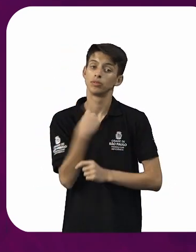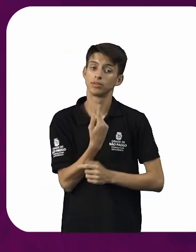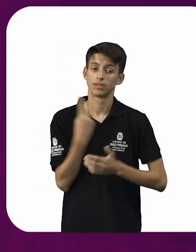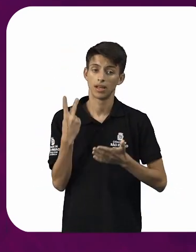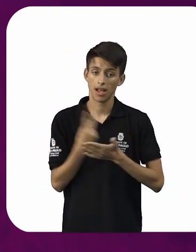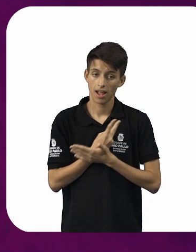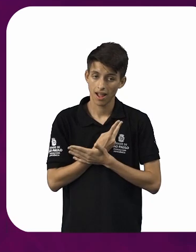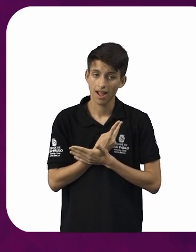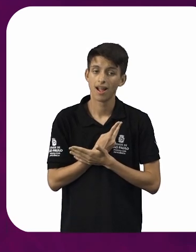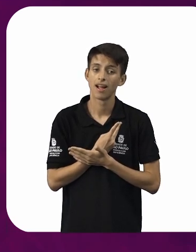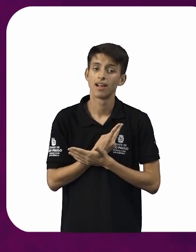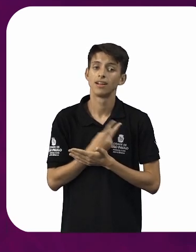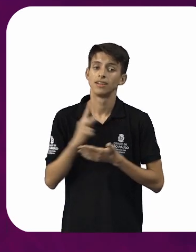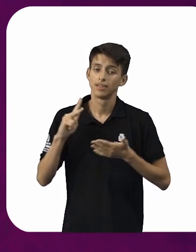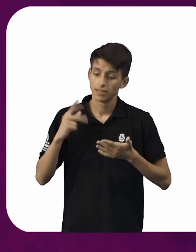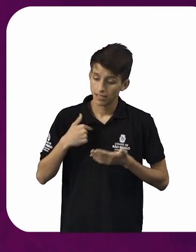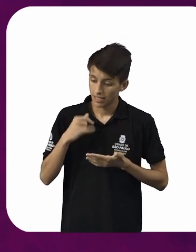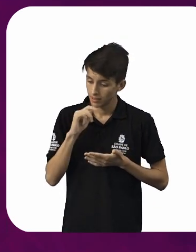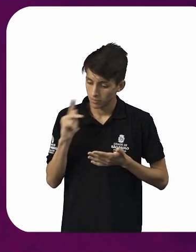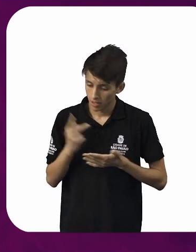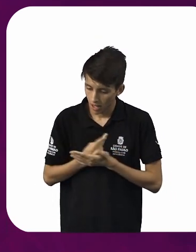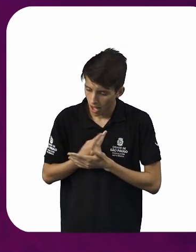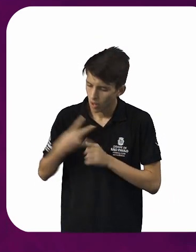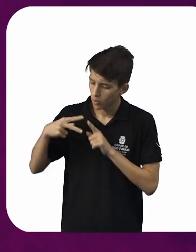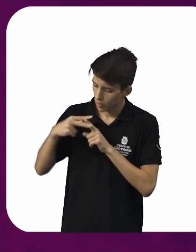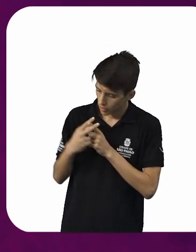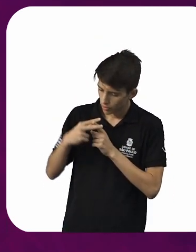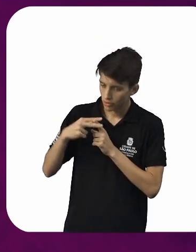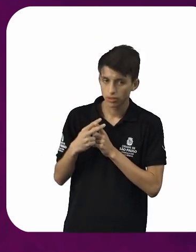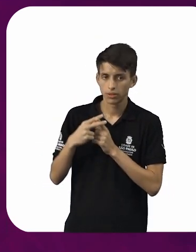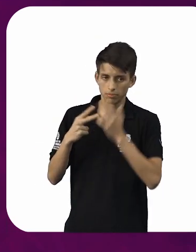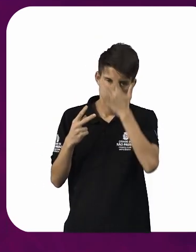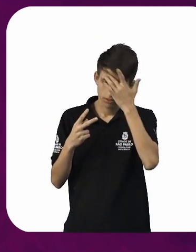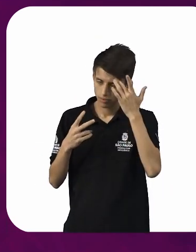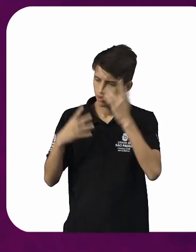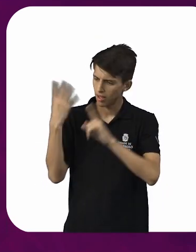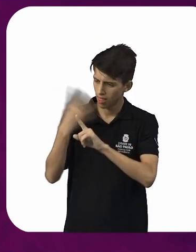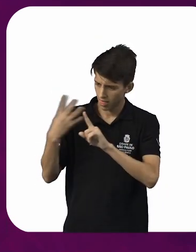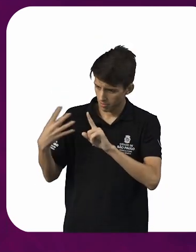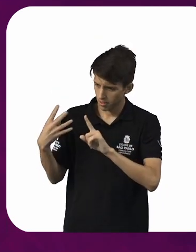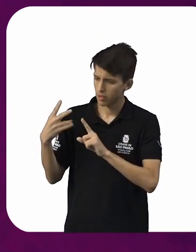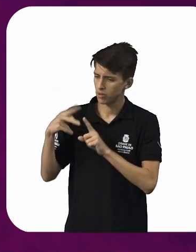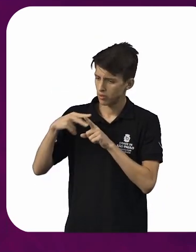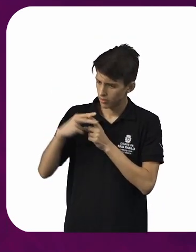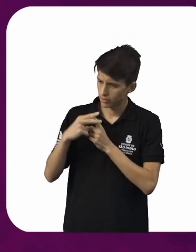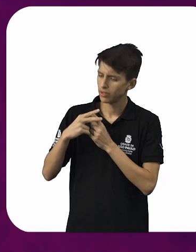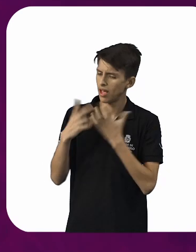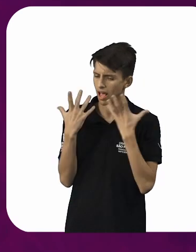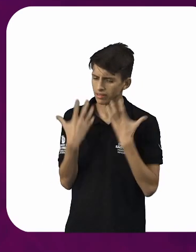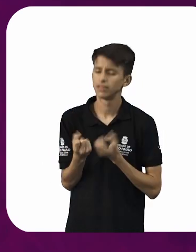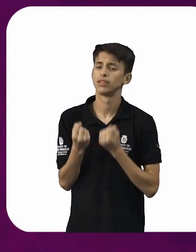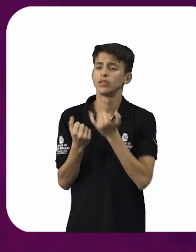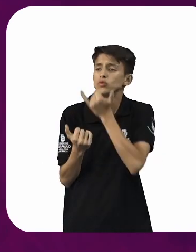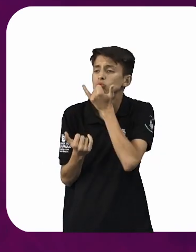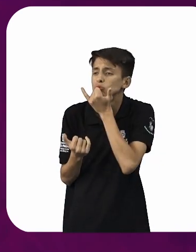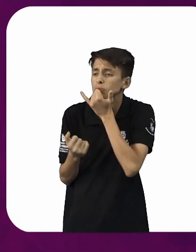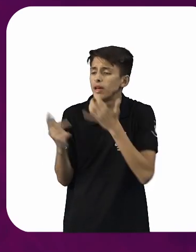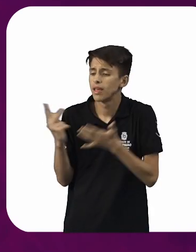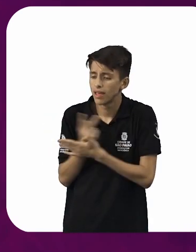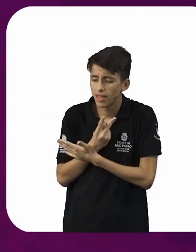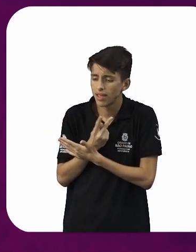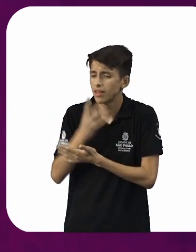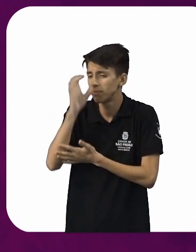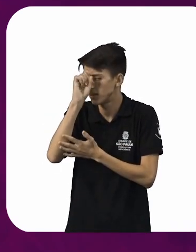erra. E quando a gente errar, e quando a gente for corrigido pelas pessoas que fazem parte desse grupo, é aceitar, falar